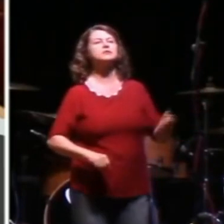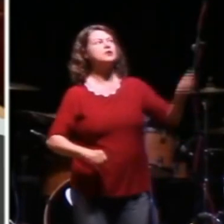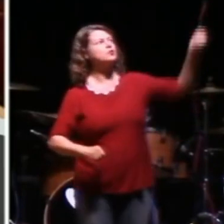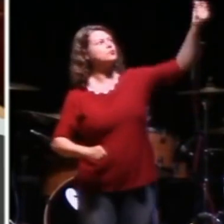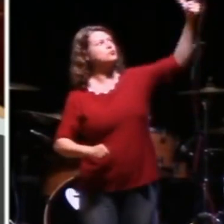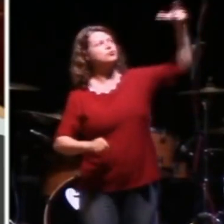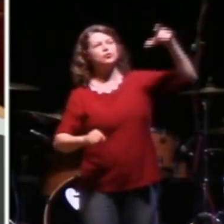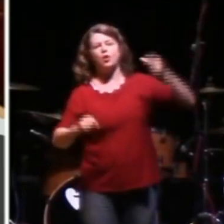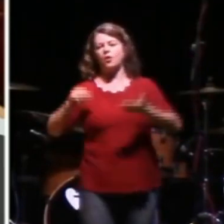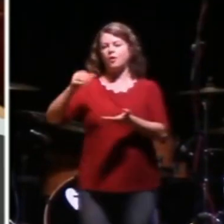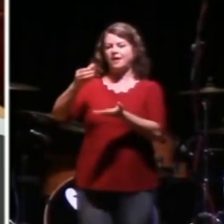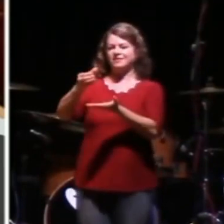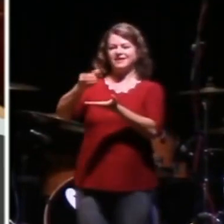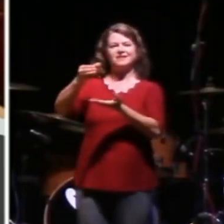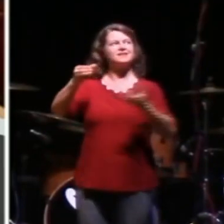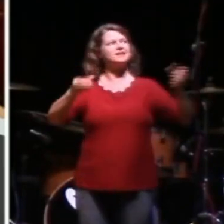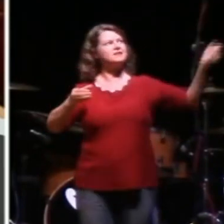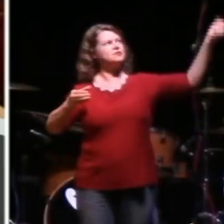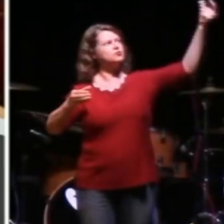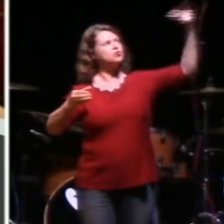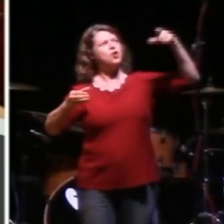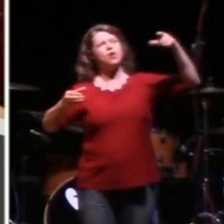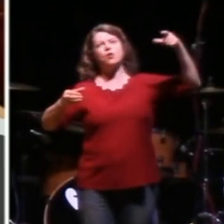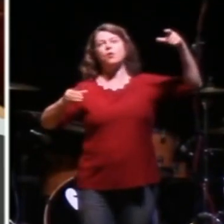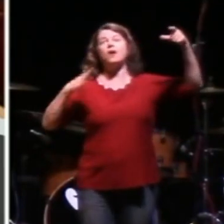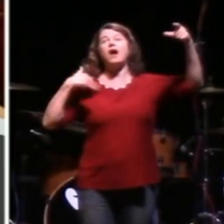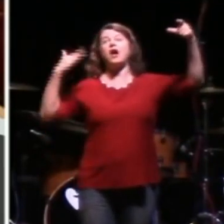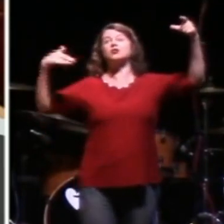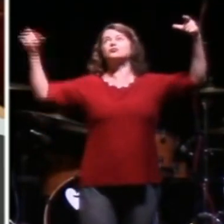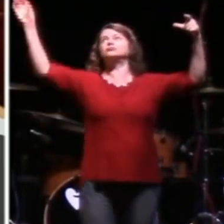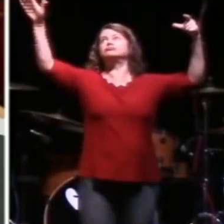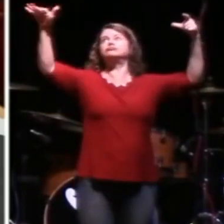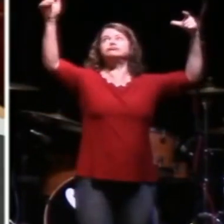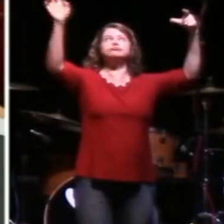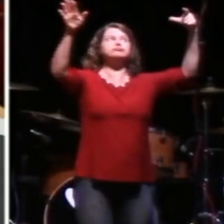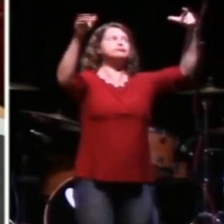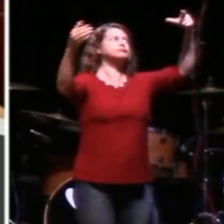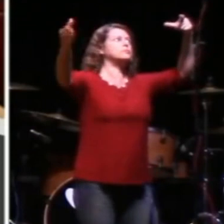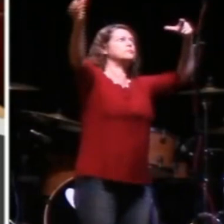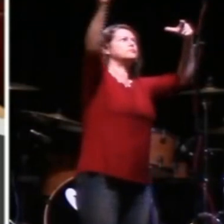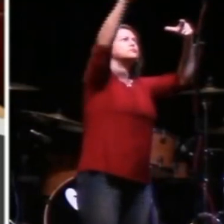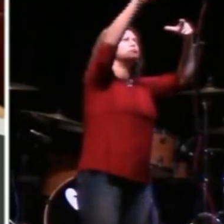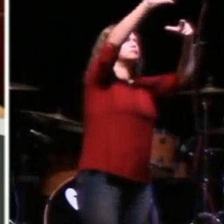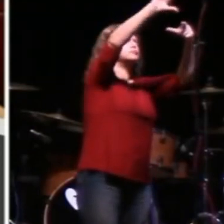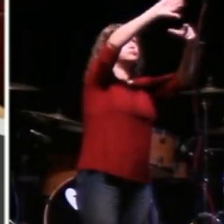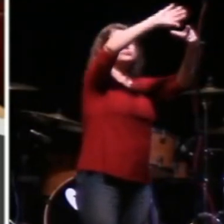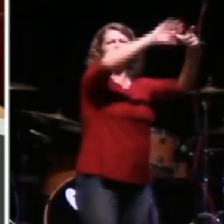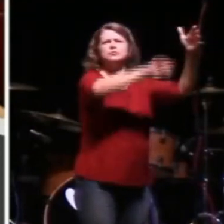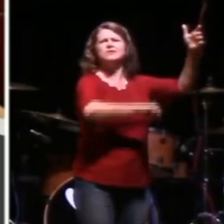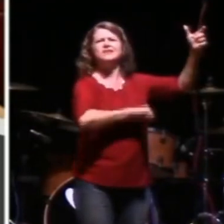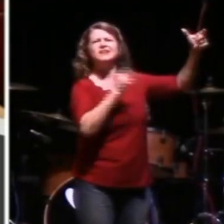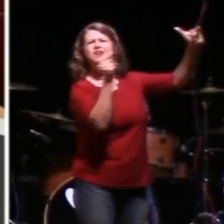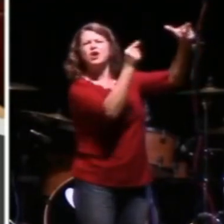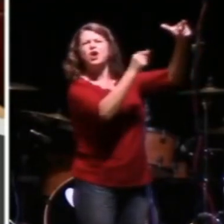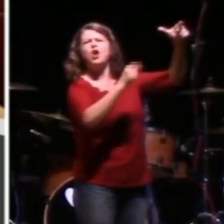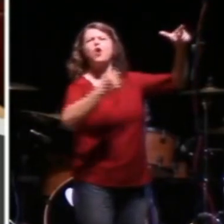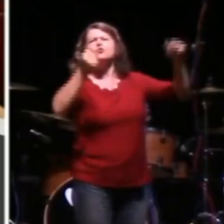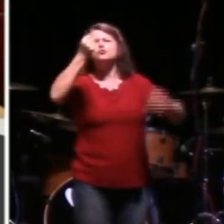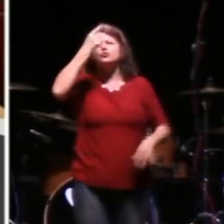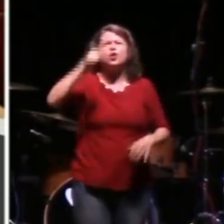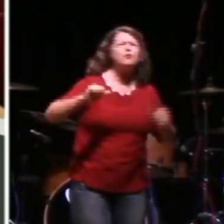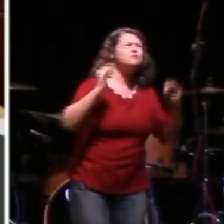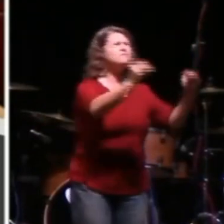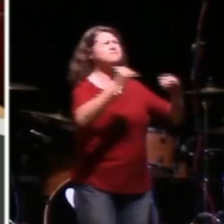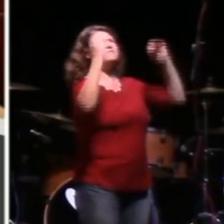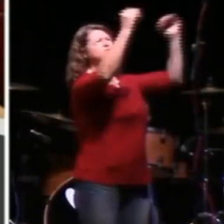e foi dado o poder ao sol para queimar os homens com fogo eles foram queimados pelo forte calor e amaldiçoar o